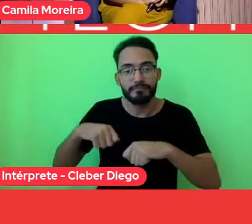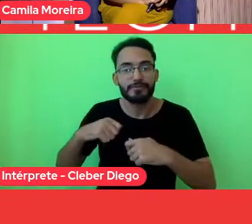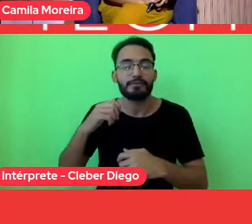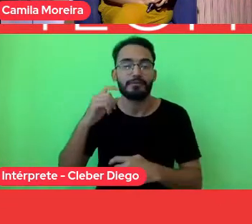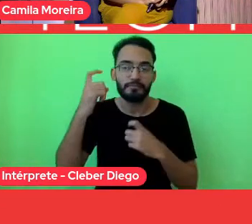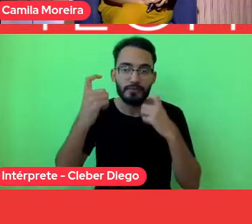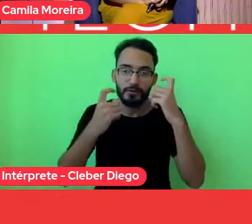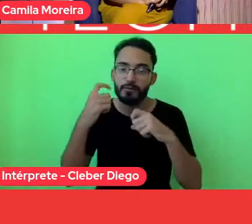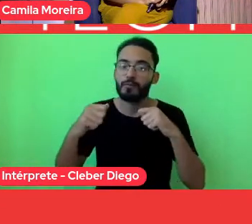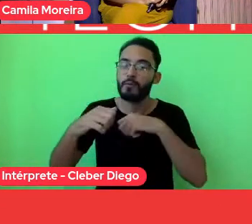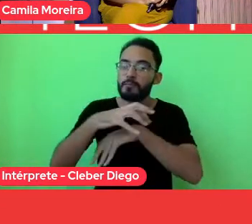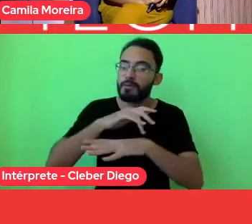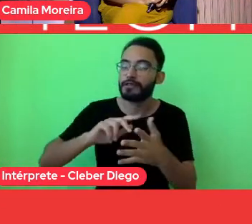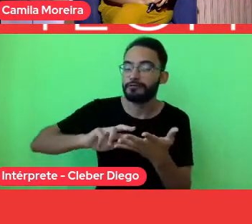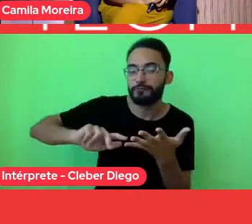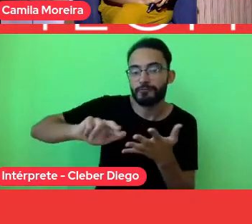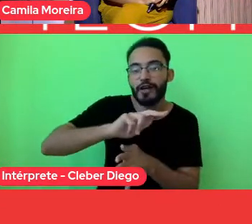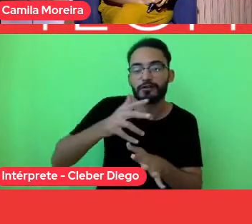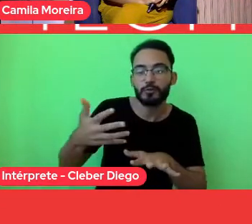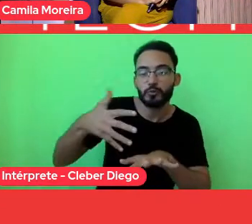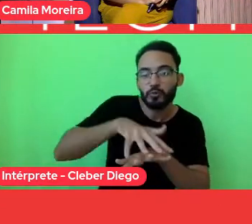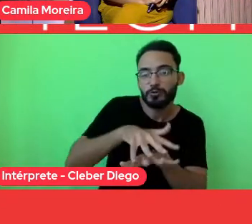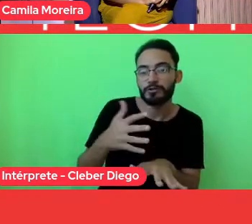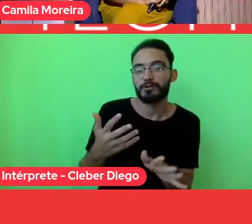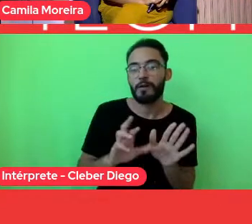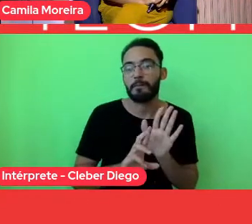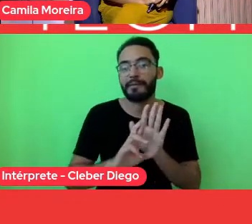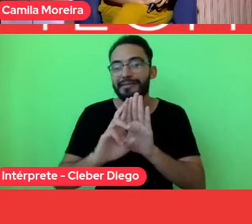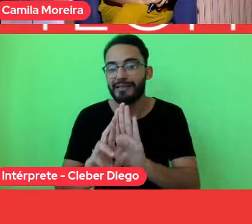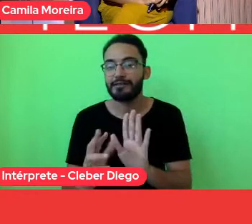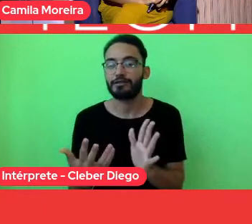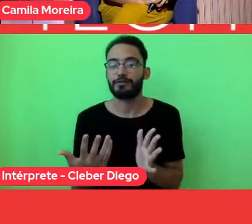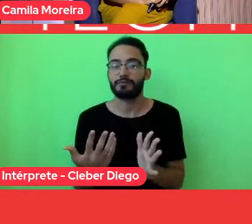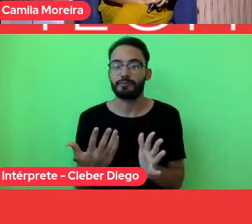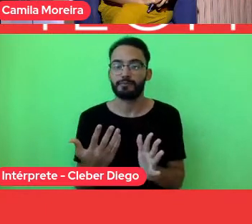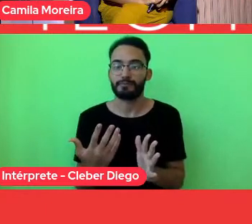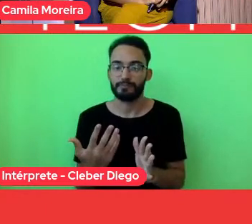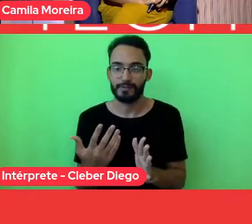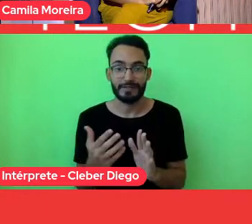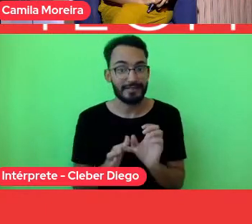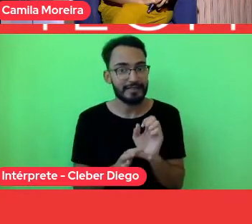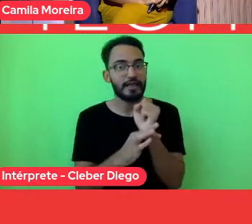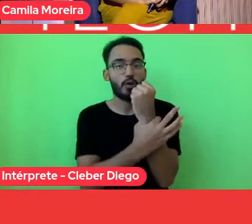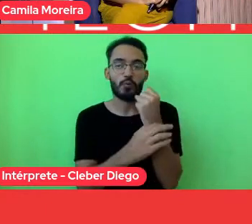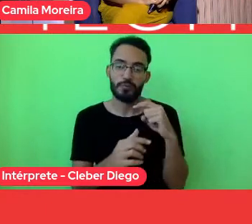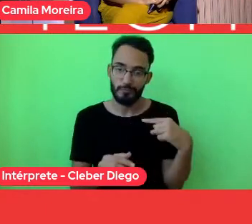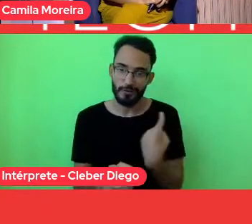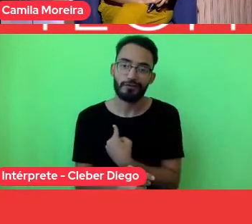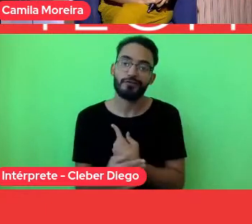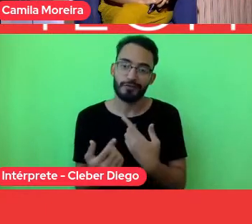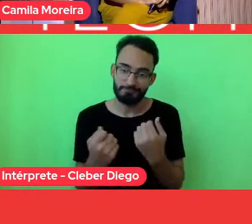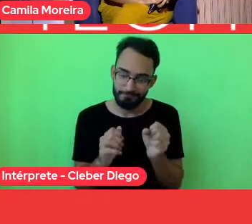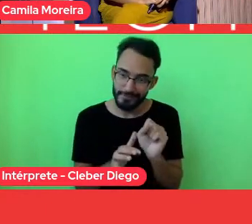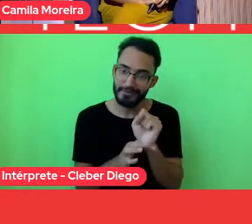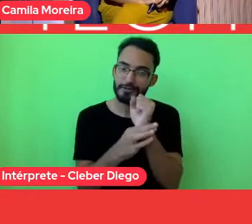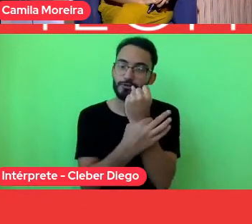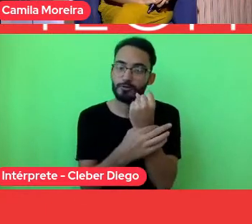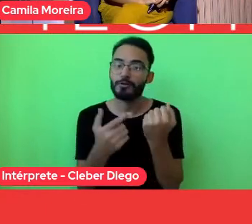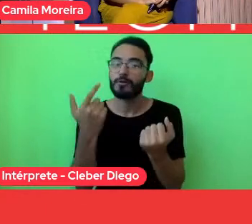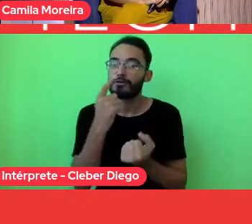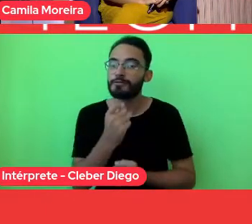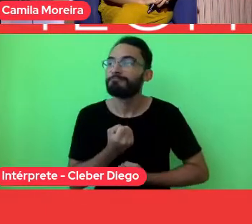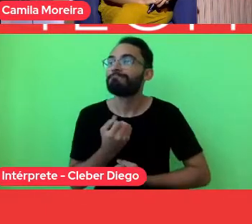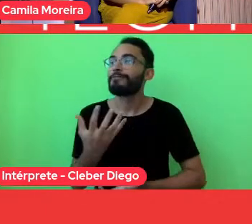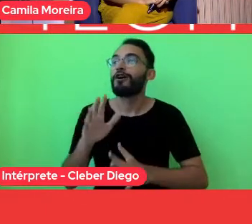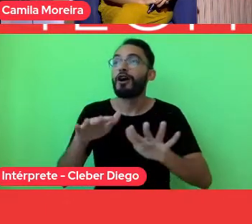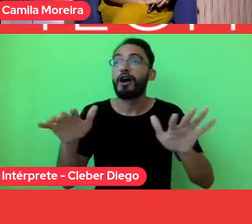ambiente diverso, inclusivo, representativo e muito seguro para a gente. É seguro para eu poder falar assim,